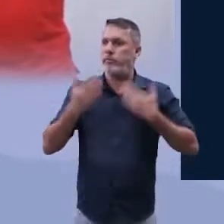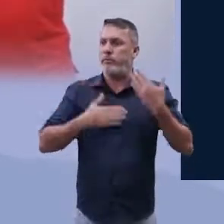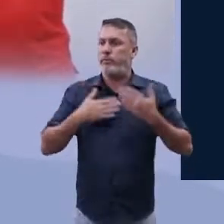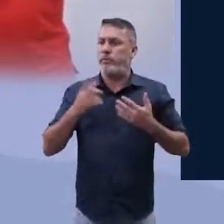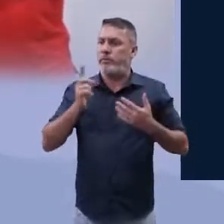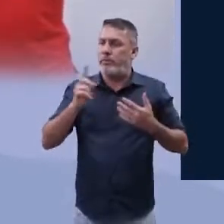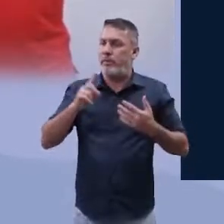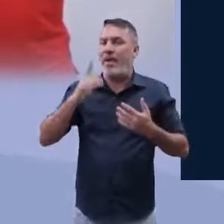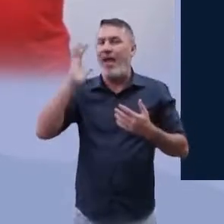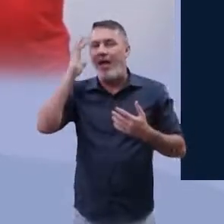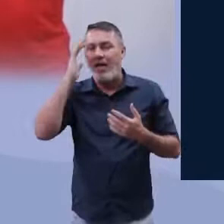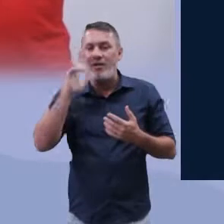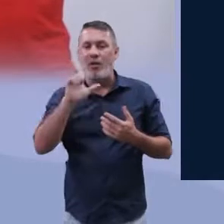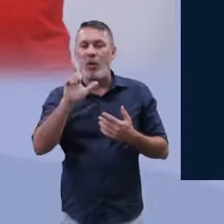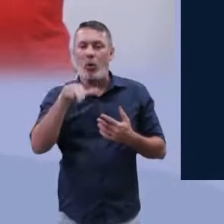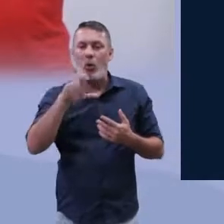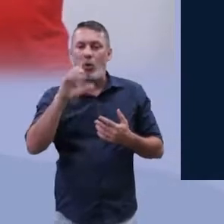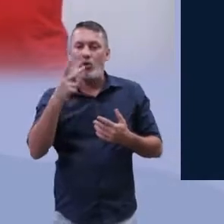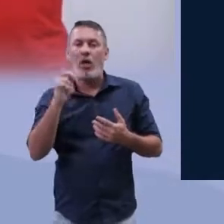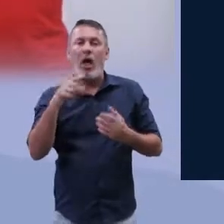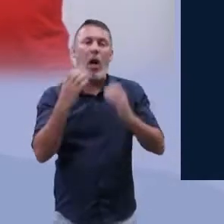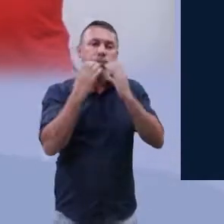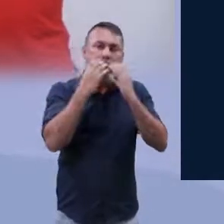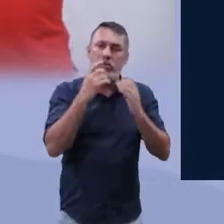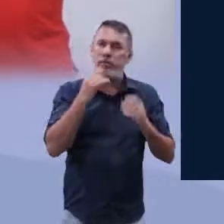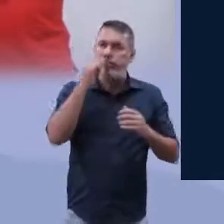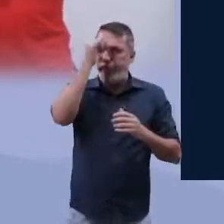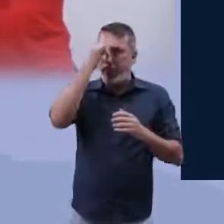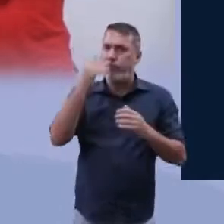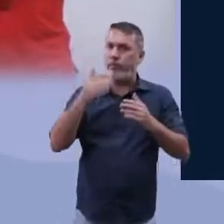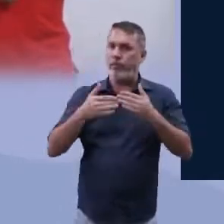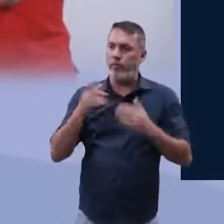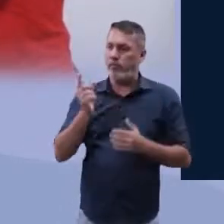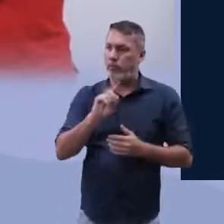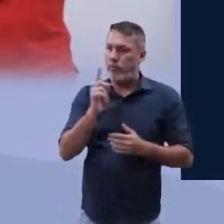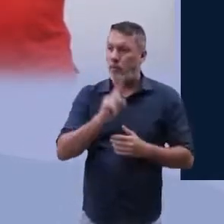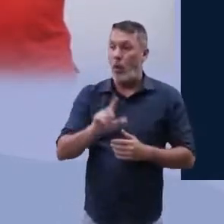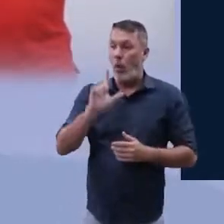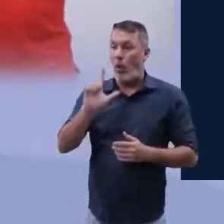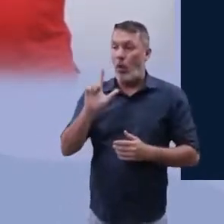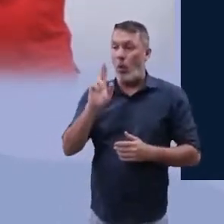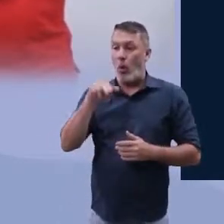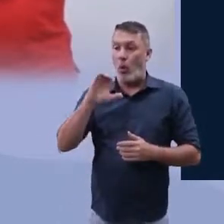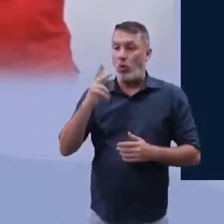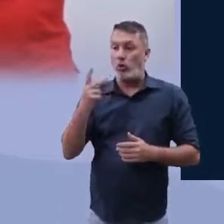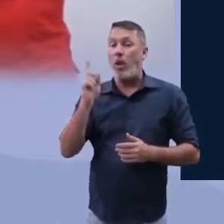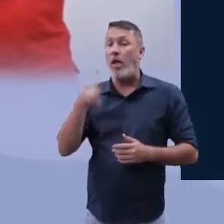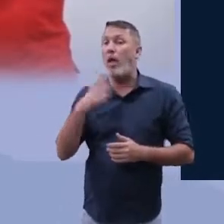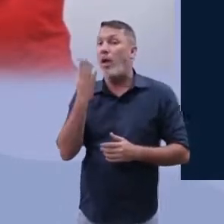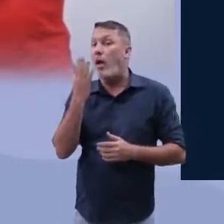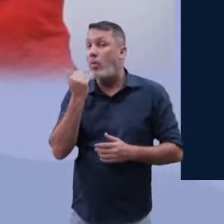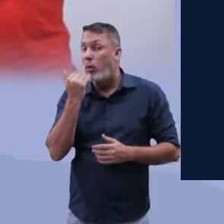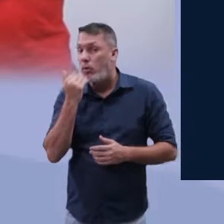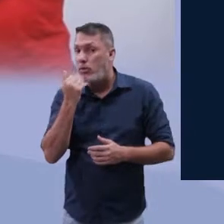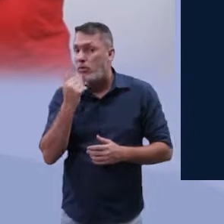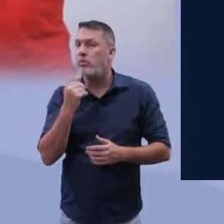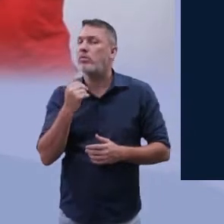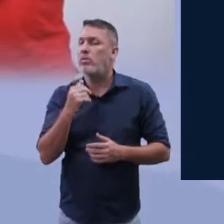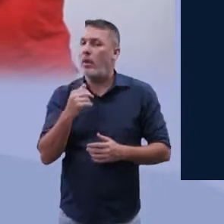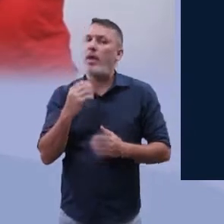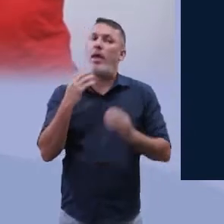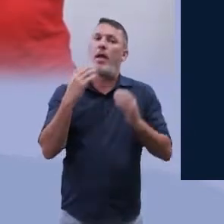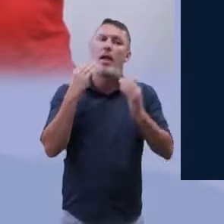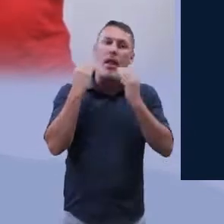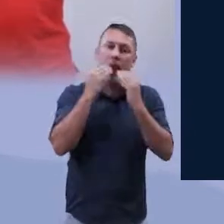certeza que aluno meu não cai nessa que lunch é lanche. Não cai nessa. Que lunch é almoço. Lunch é snack. Então,